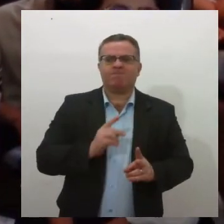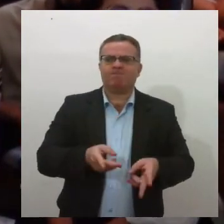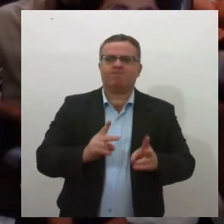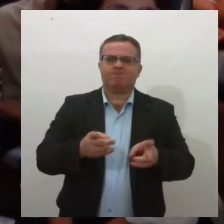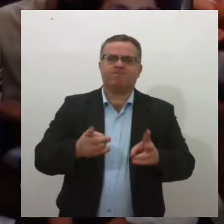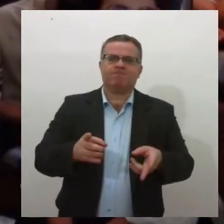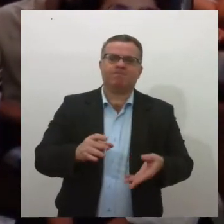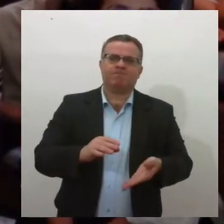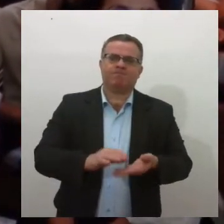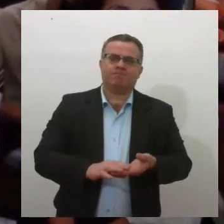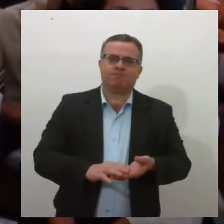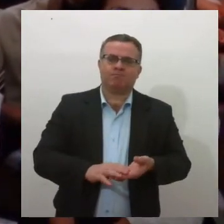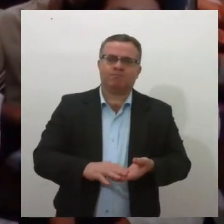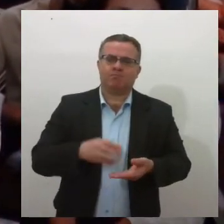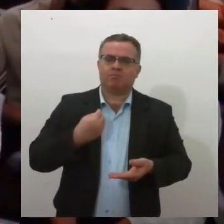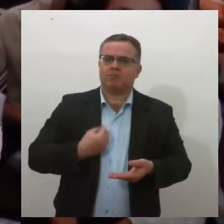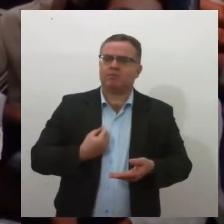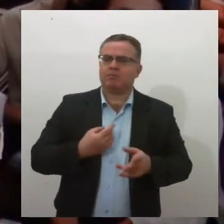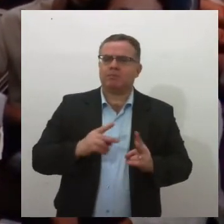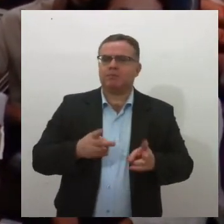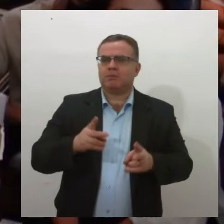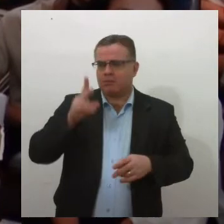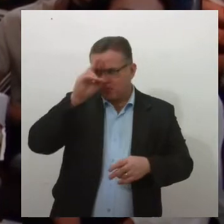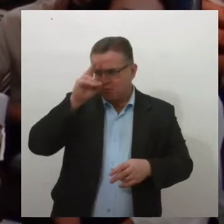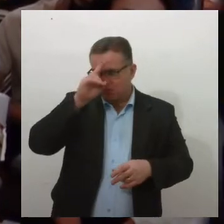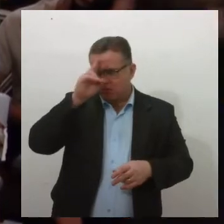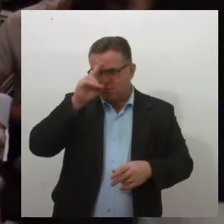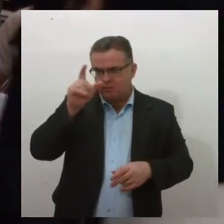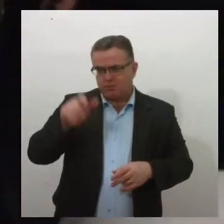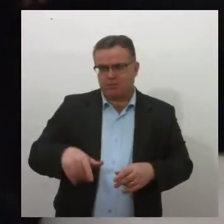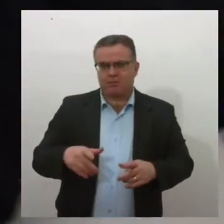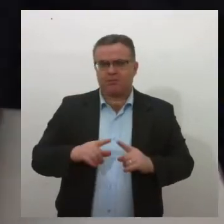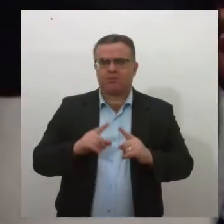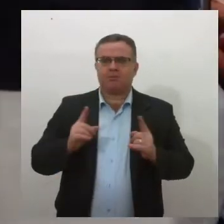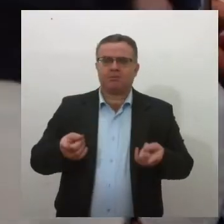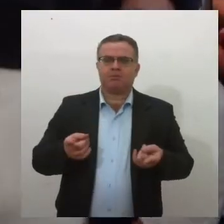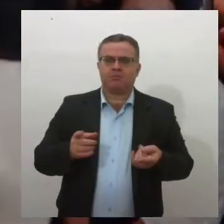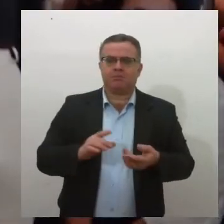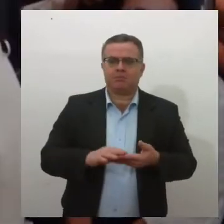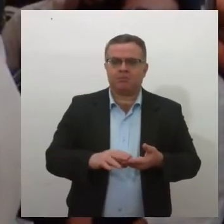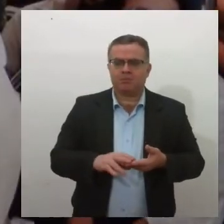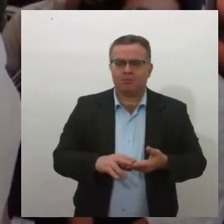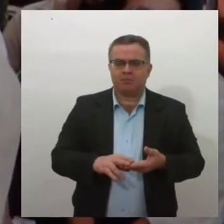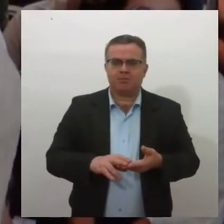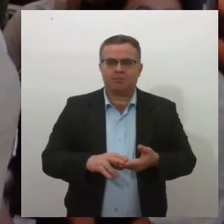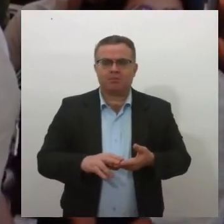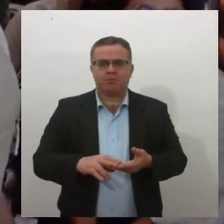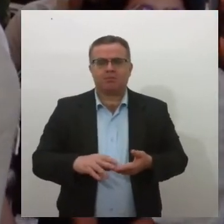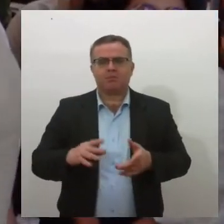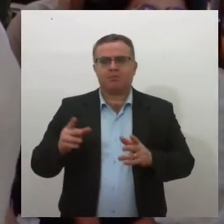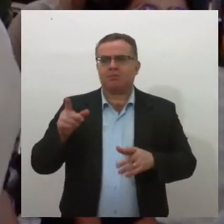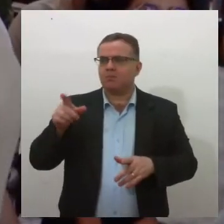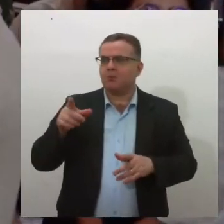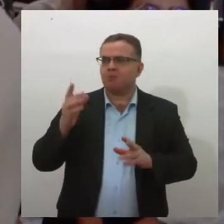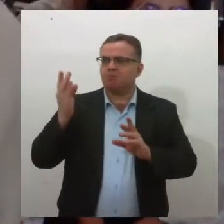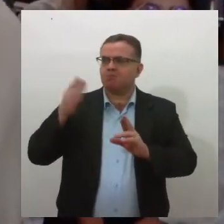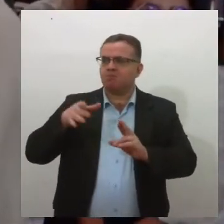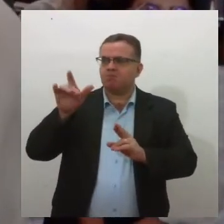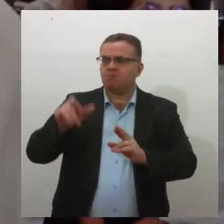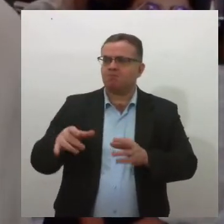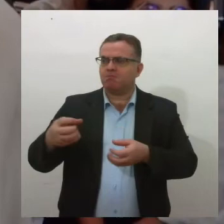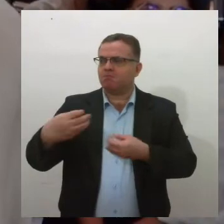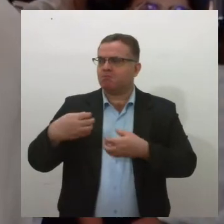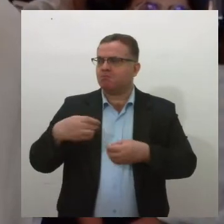vai deixar de existir. E ele será eterno. Mas a certeza do legado que ele deixa, de uma história que nos